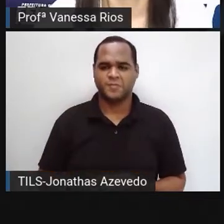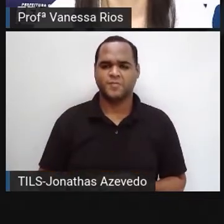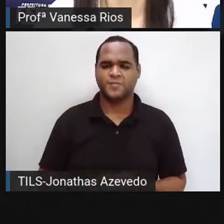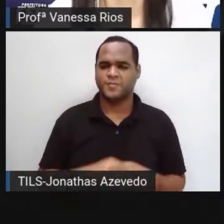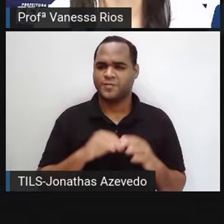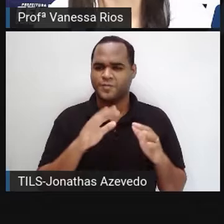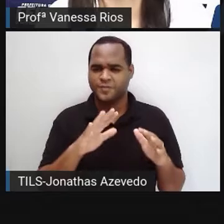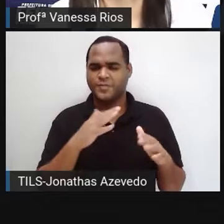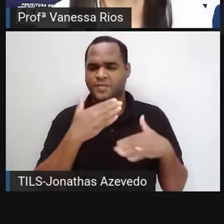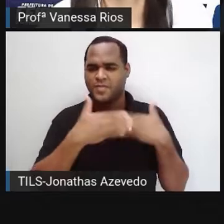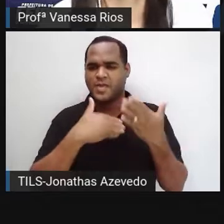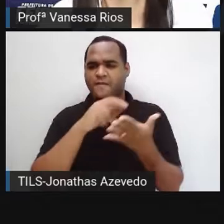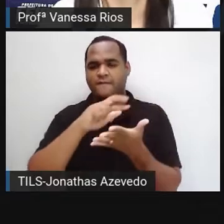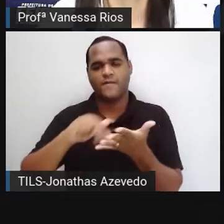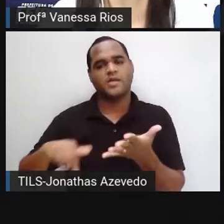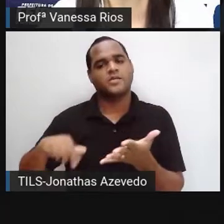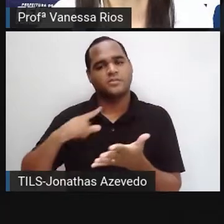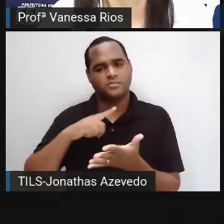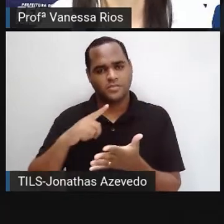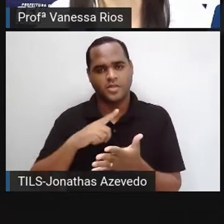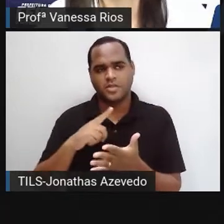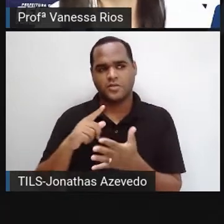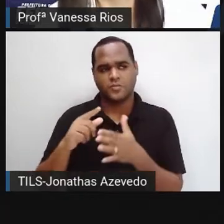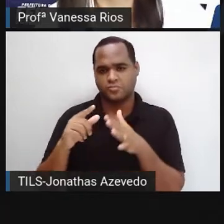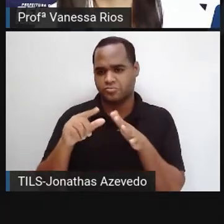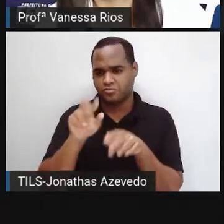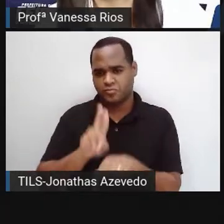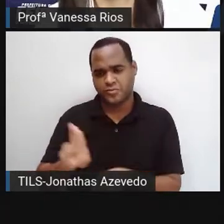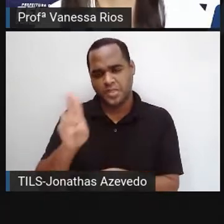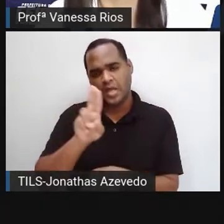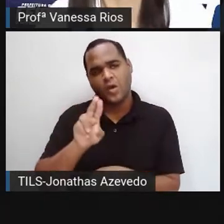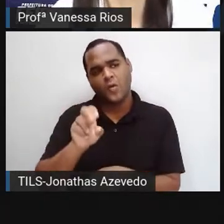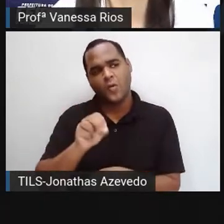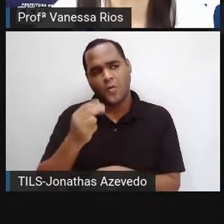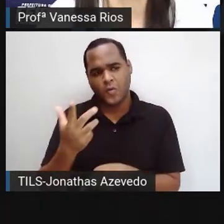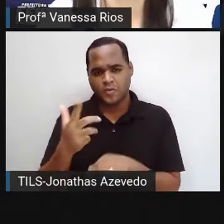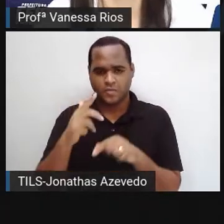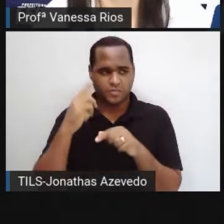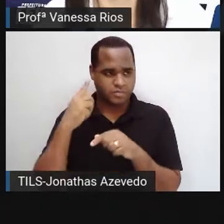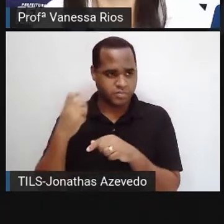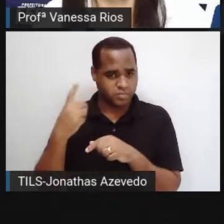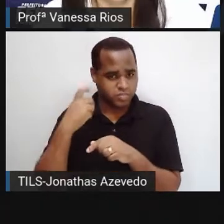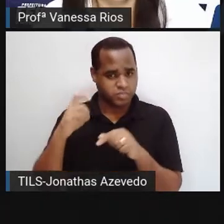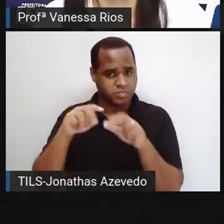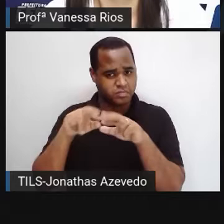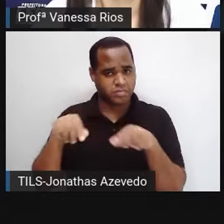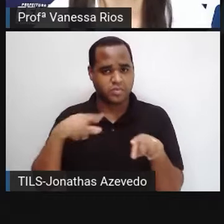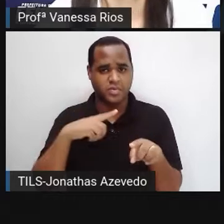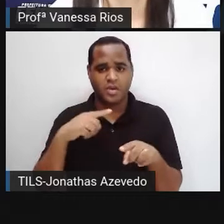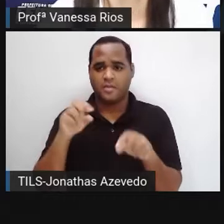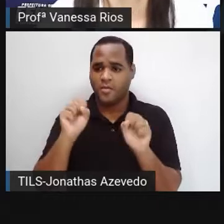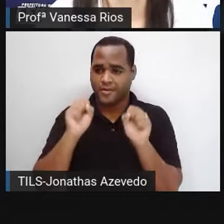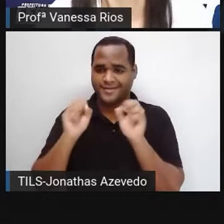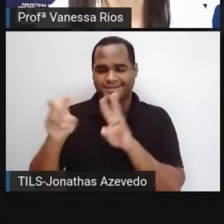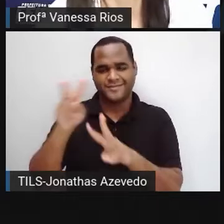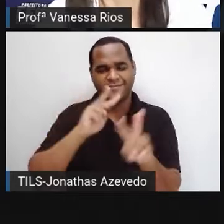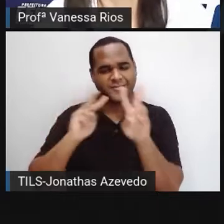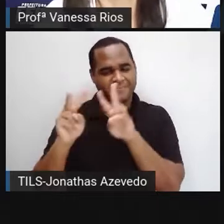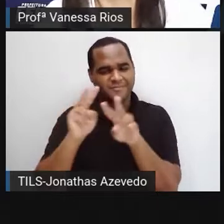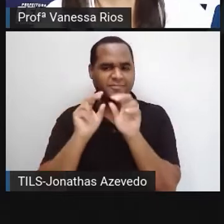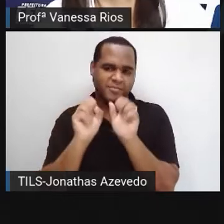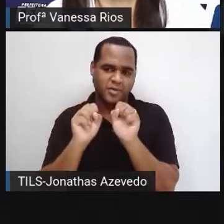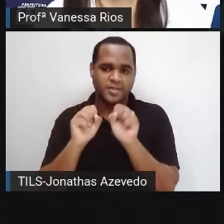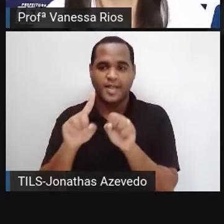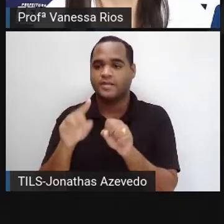aí, vários instrumentos ou de várias formas, o som pode se propagar pelo ar e pode transmitir